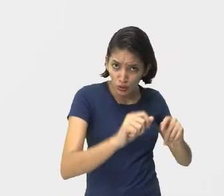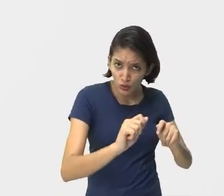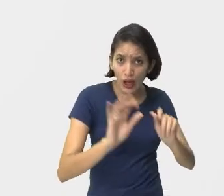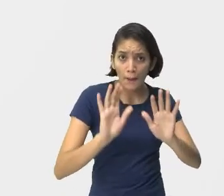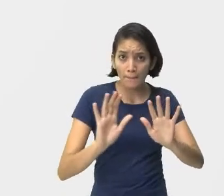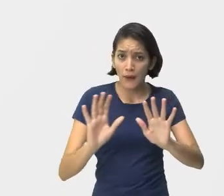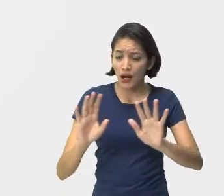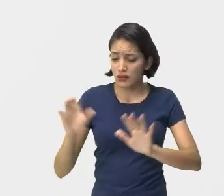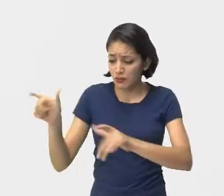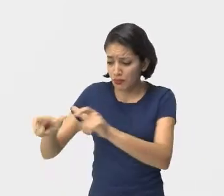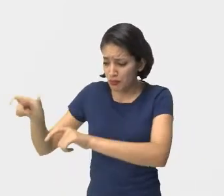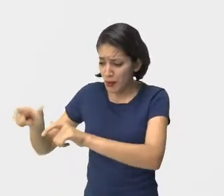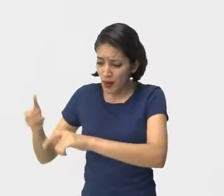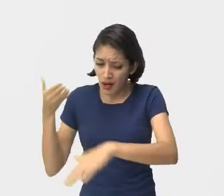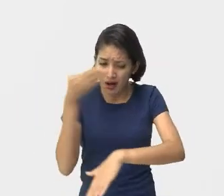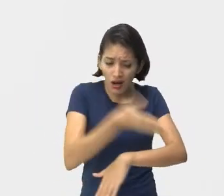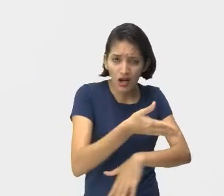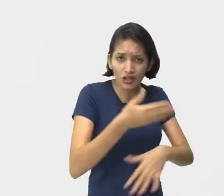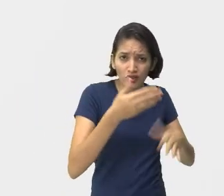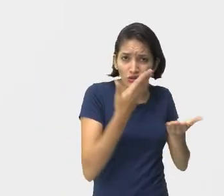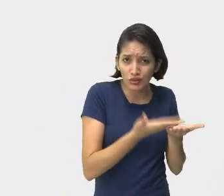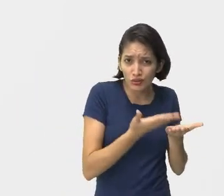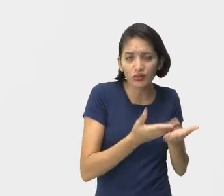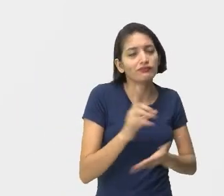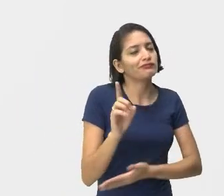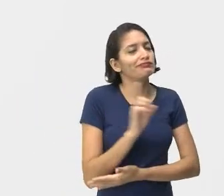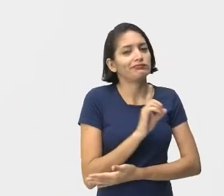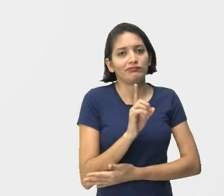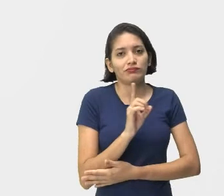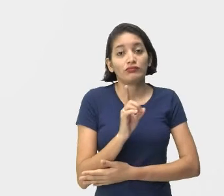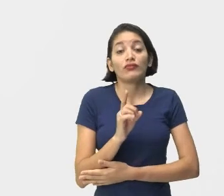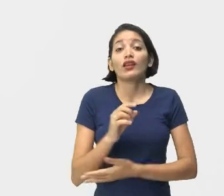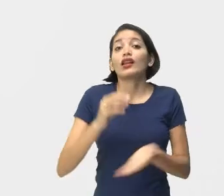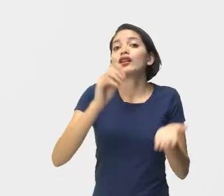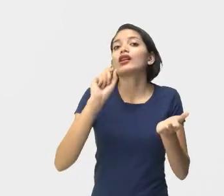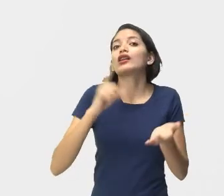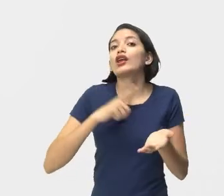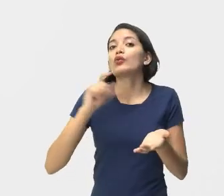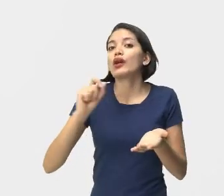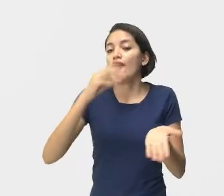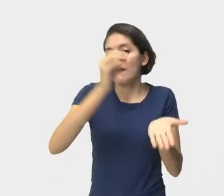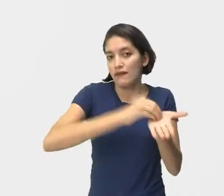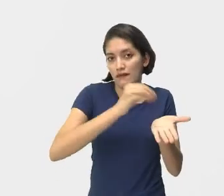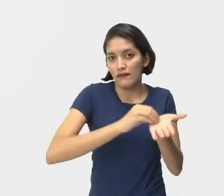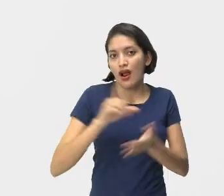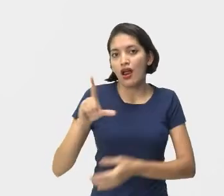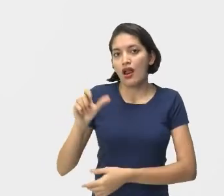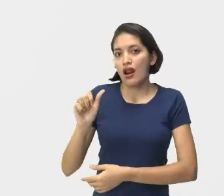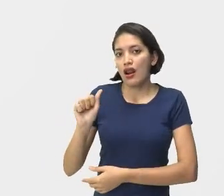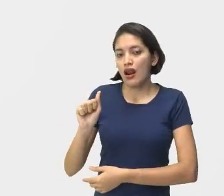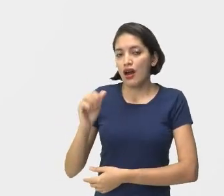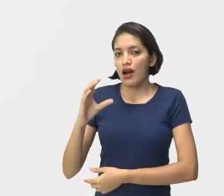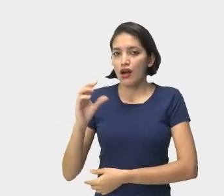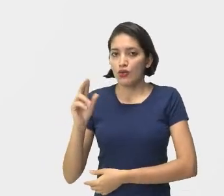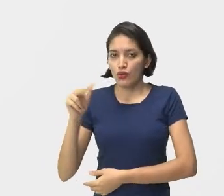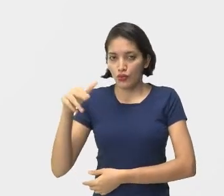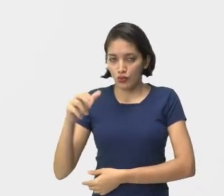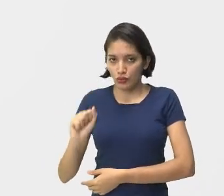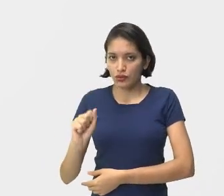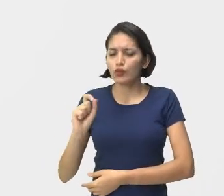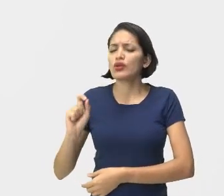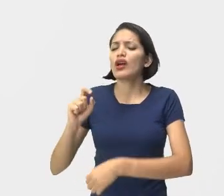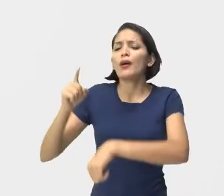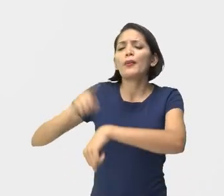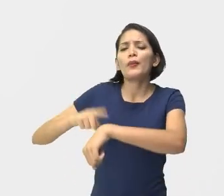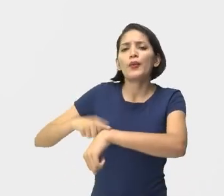estão estudando. Então, o que acontece? Há uma lacuna ali. A lacuna é esse momento aí de uma